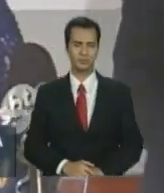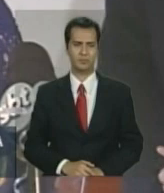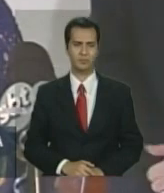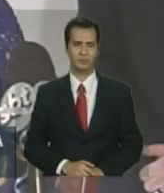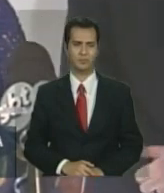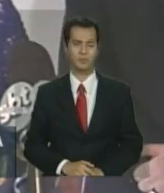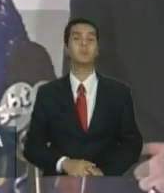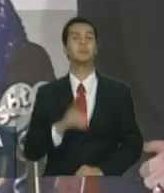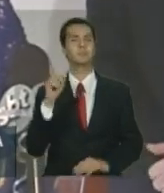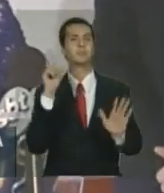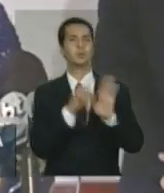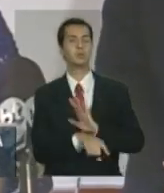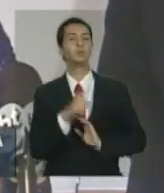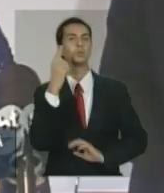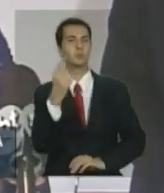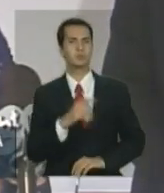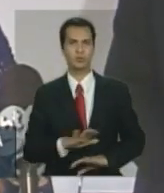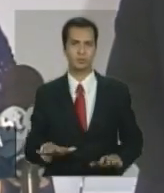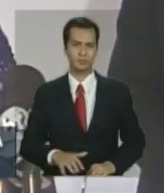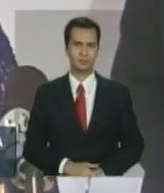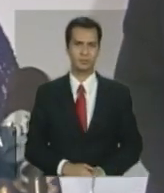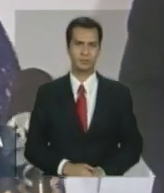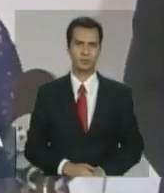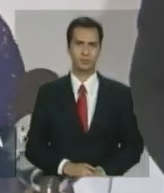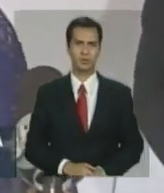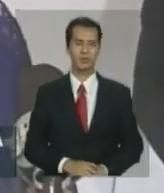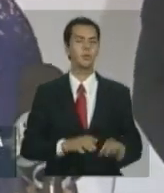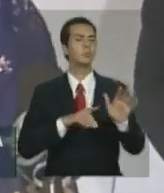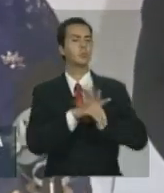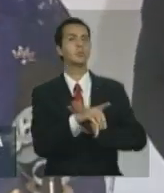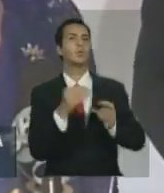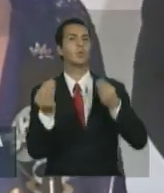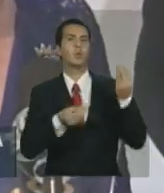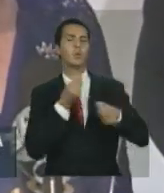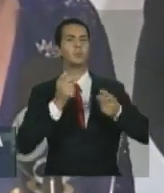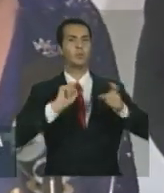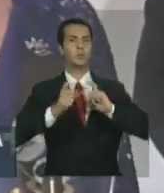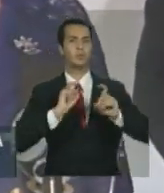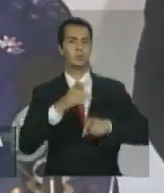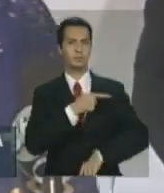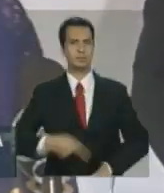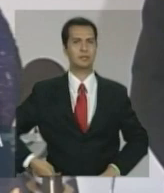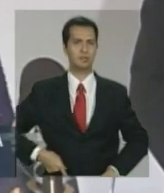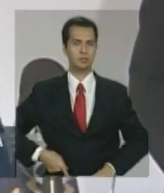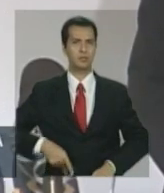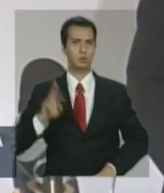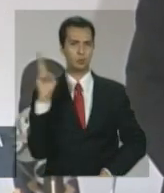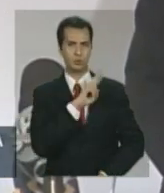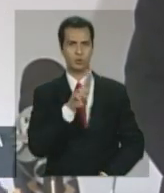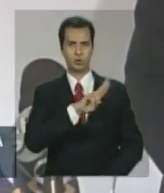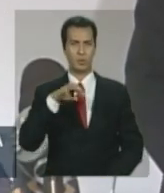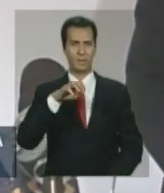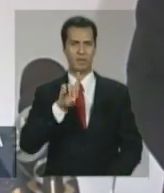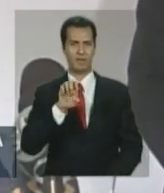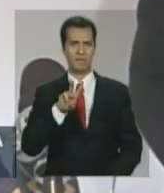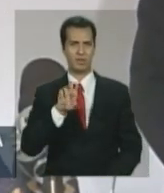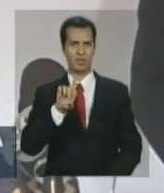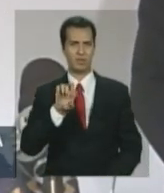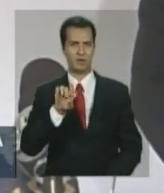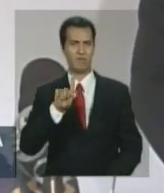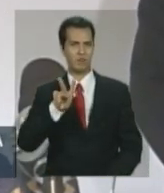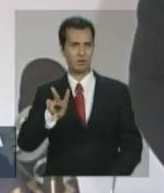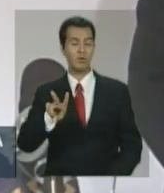Minha querida, uma questão. Como foi a reunião com o presidente Medvedev e eu queria saber o que a senhora acha